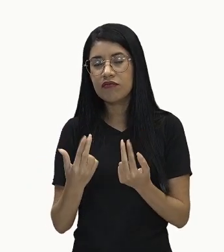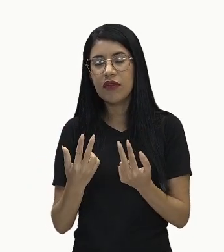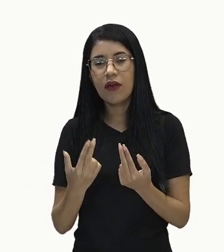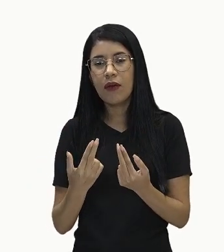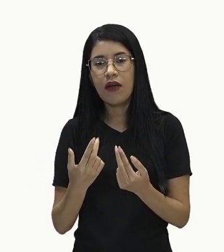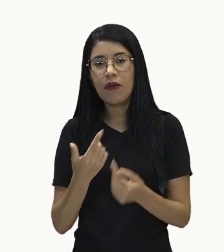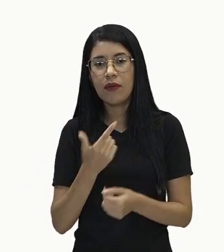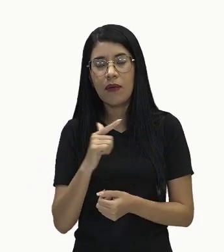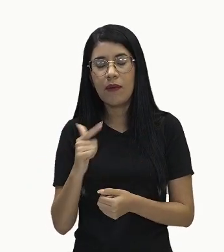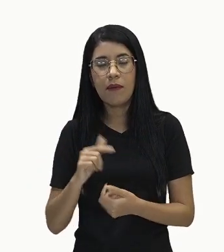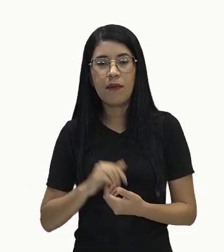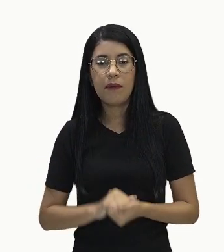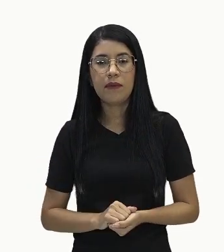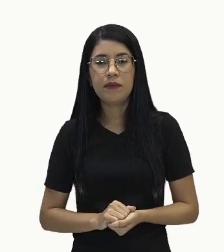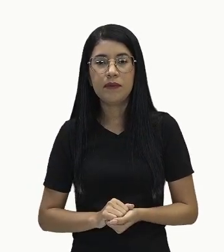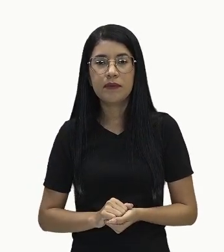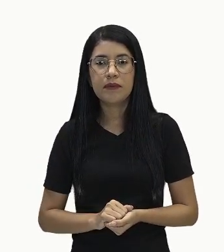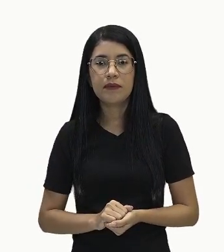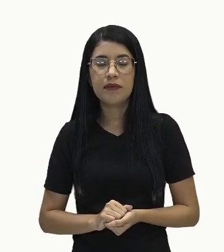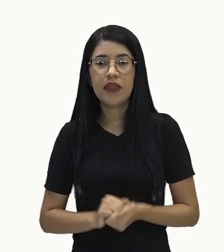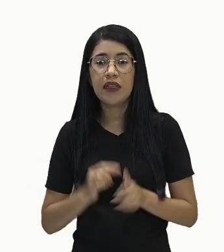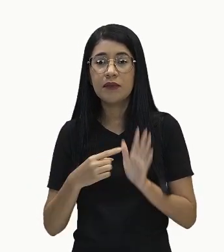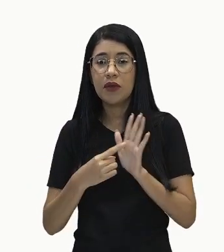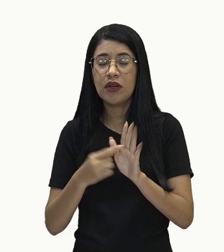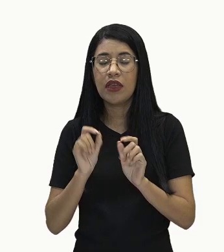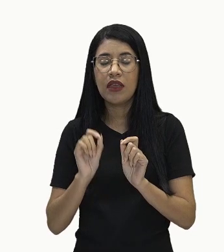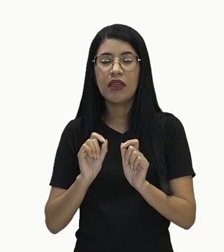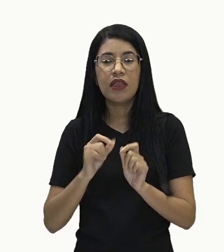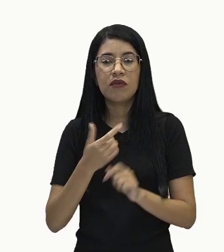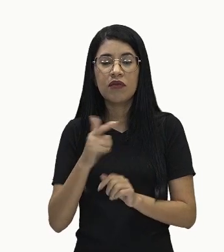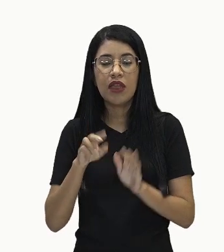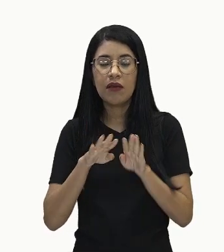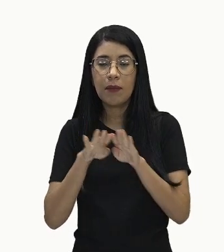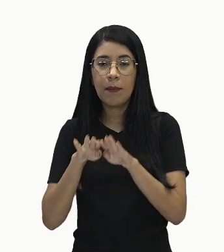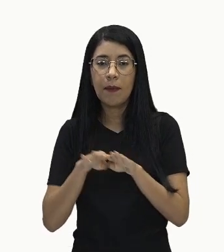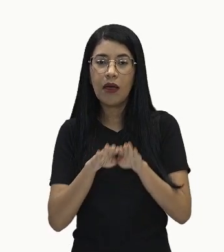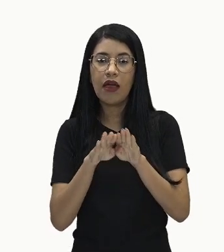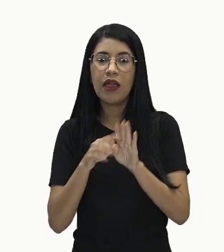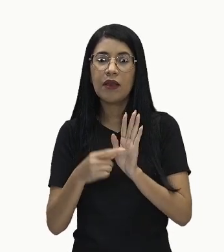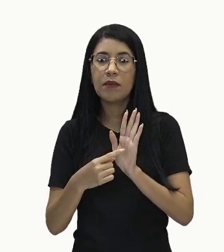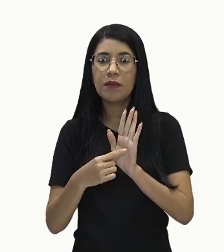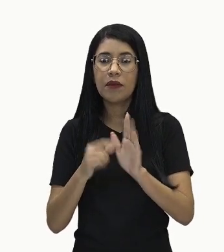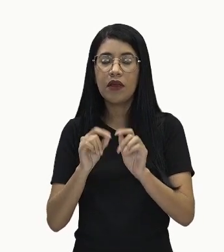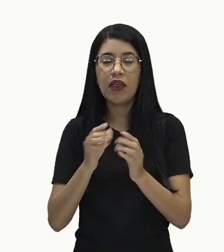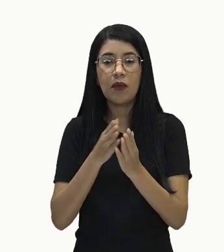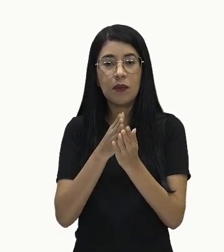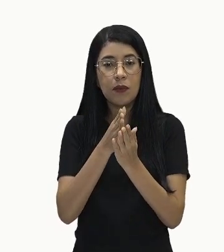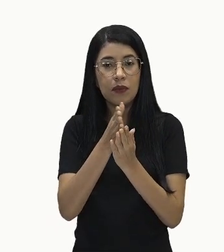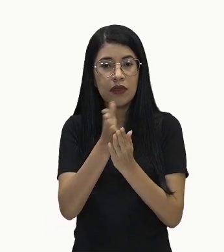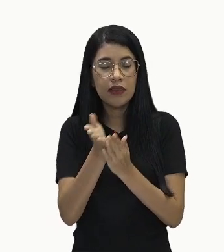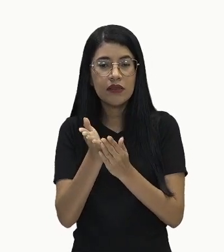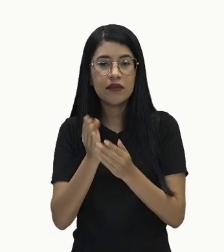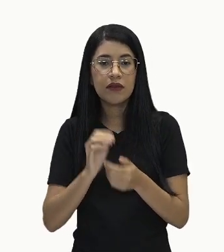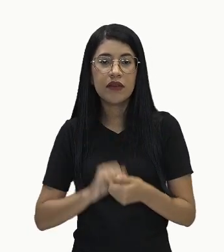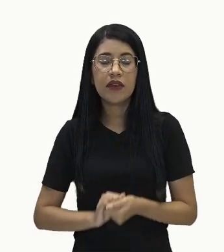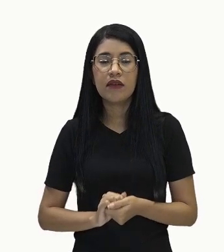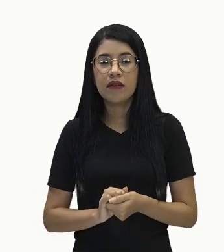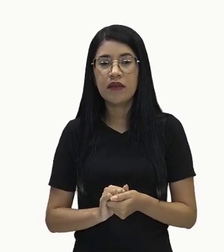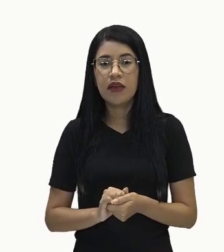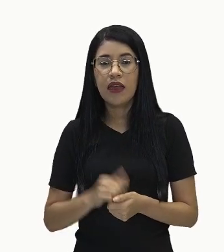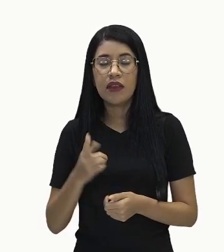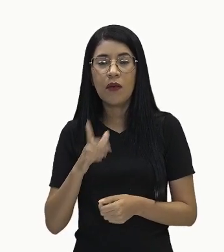porque a mediana e a média, elas não estão, não são medidas de tendência que indicam o